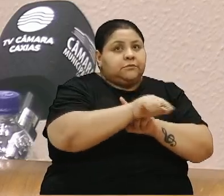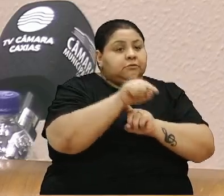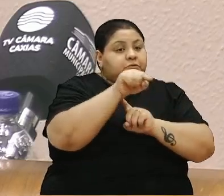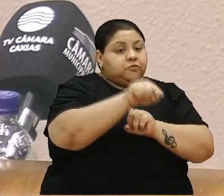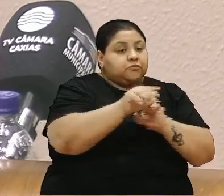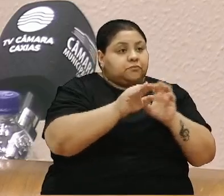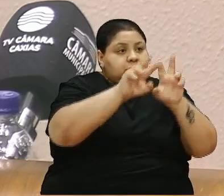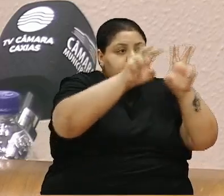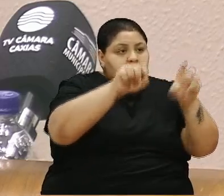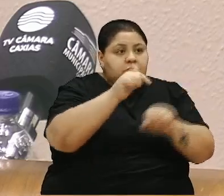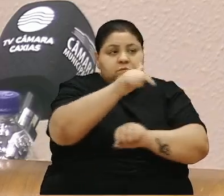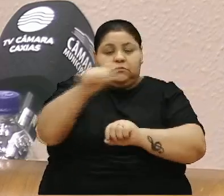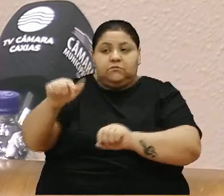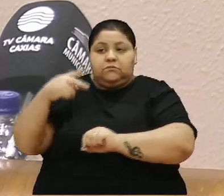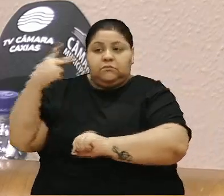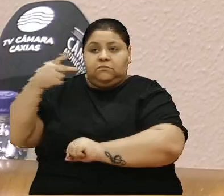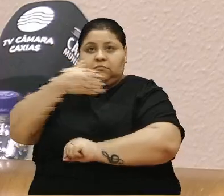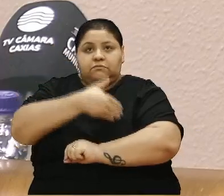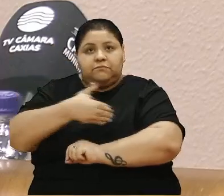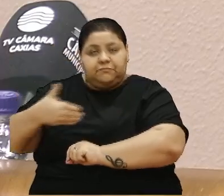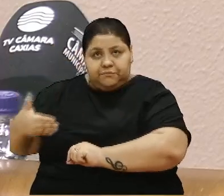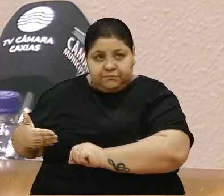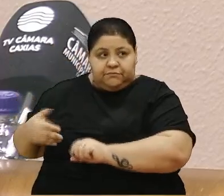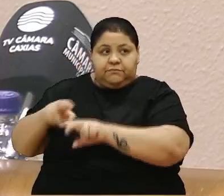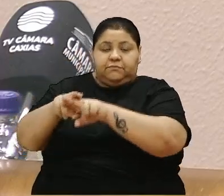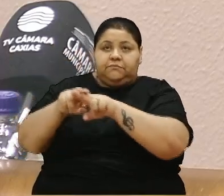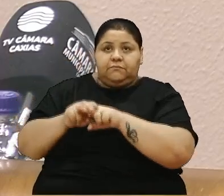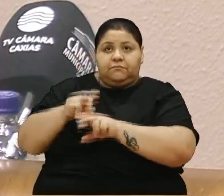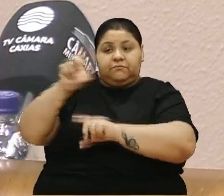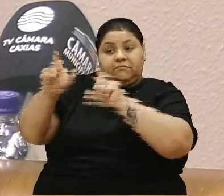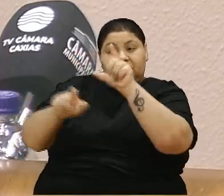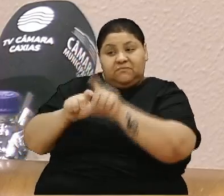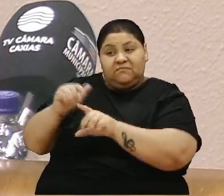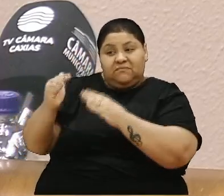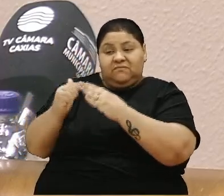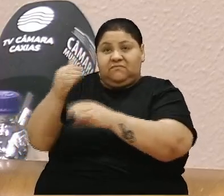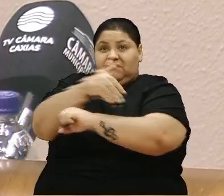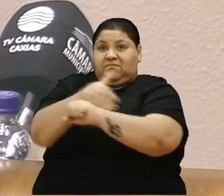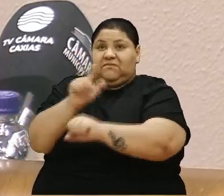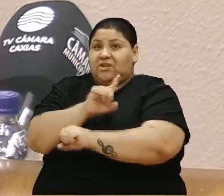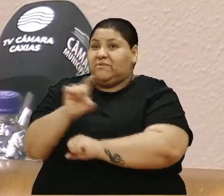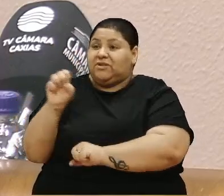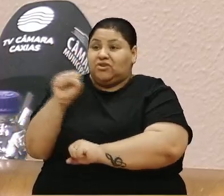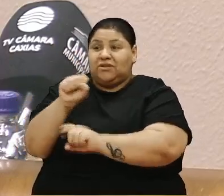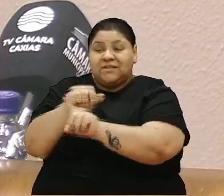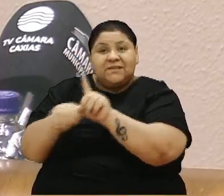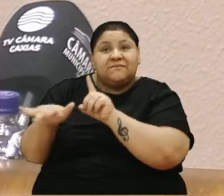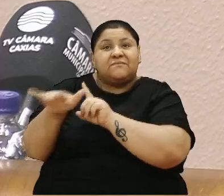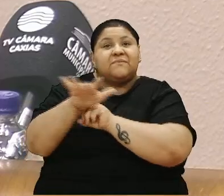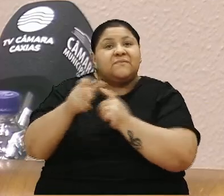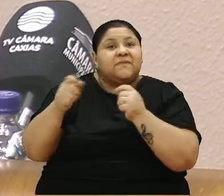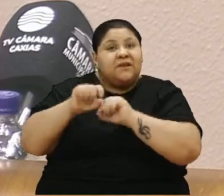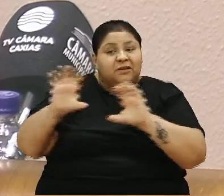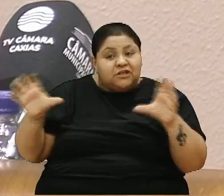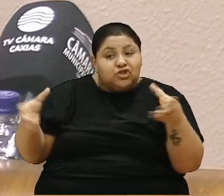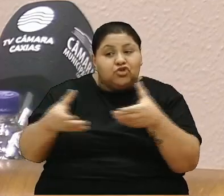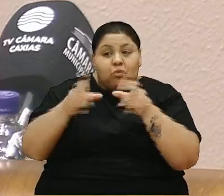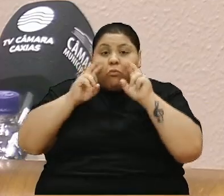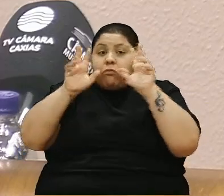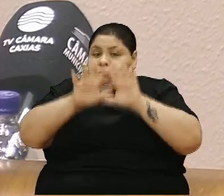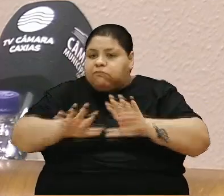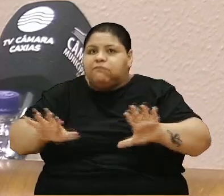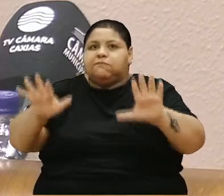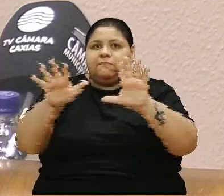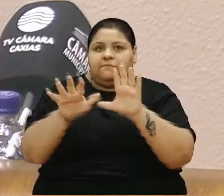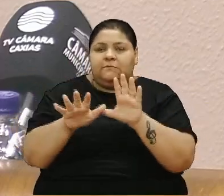coisa é o que tem que ser a política pública. Portanto, pessoas em situação de rua não é uma questão só da assistência, a gente precisa de todos os olhares, e